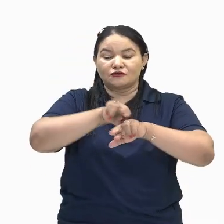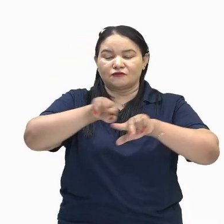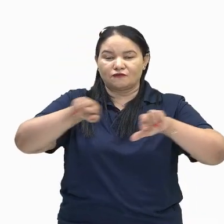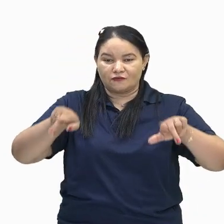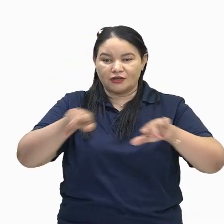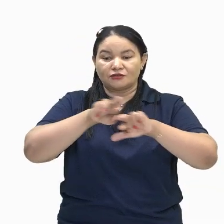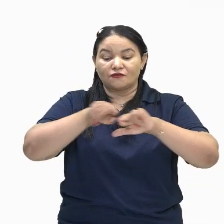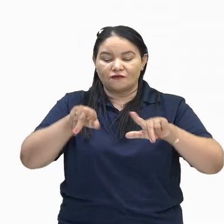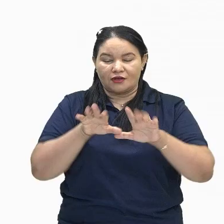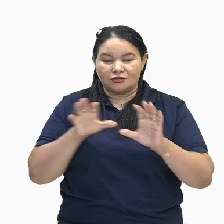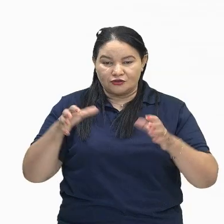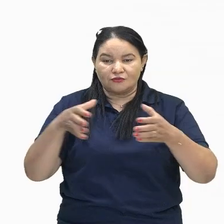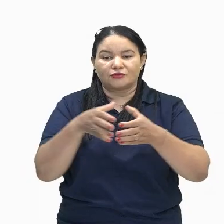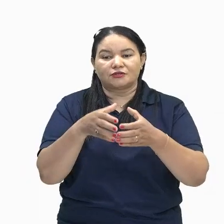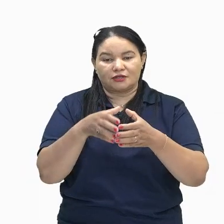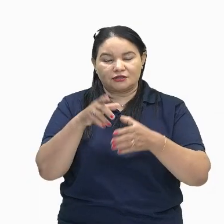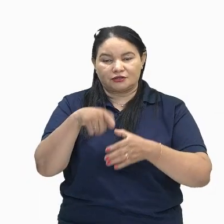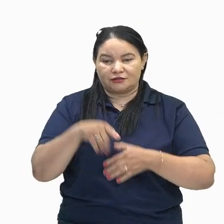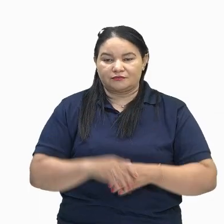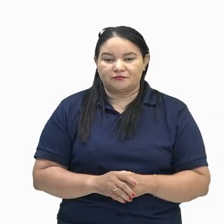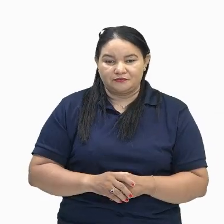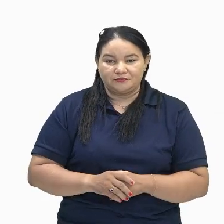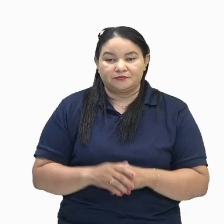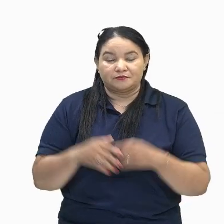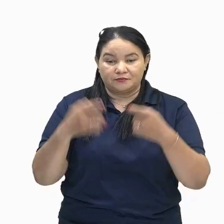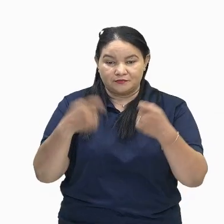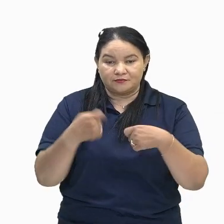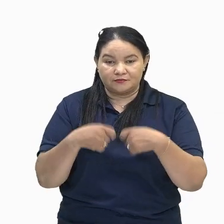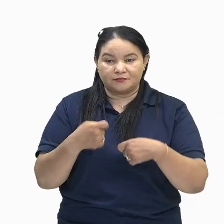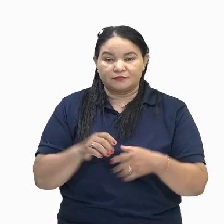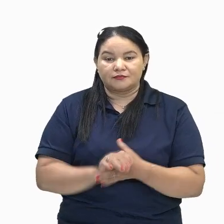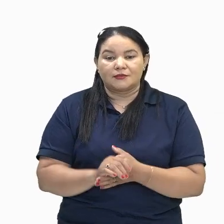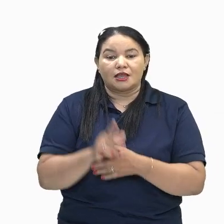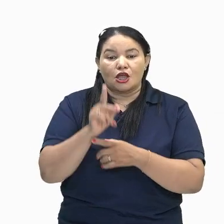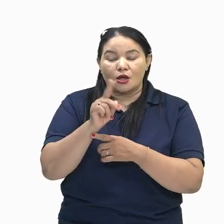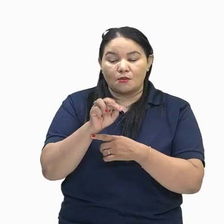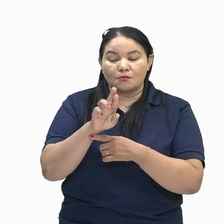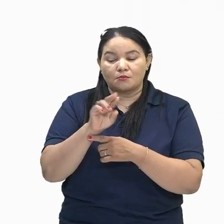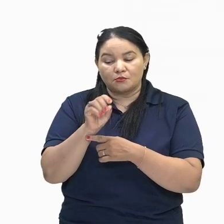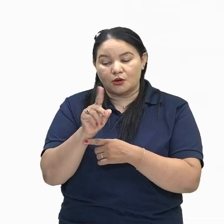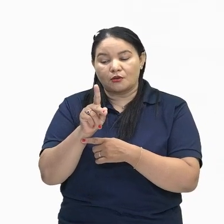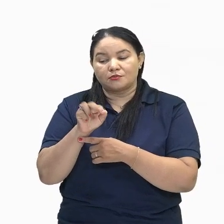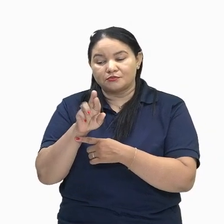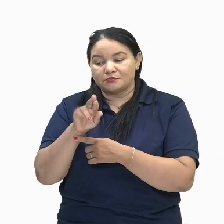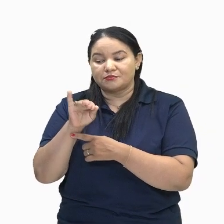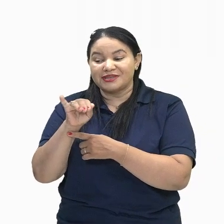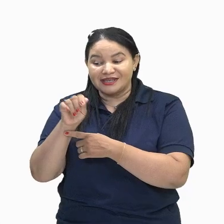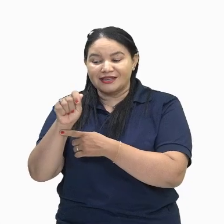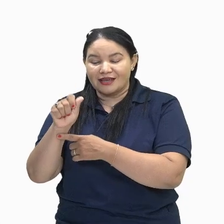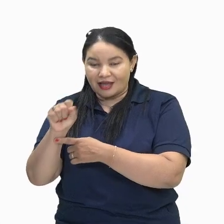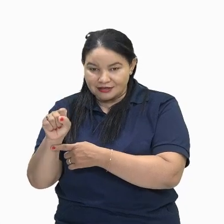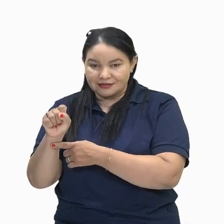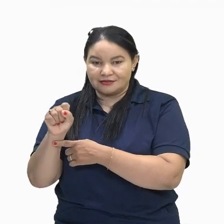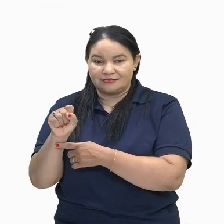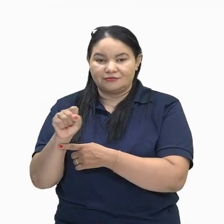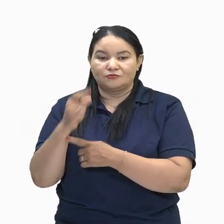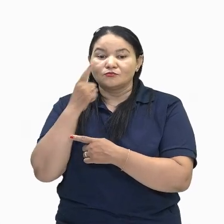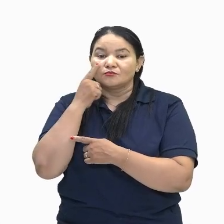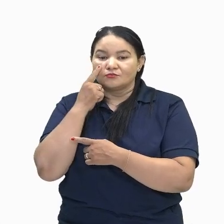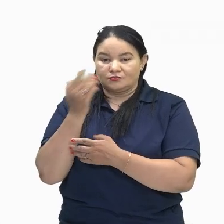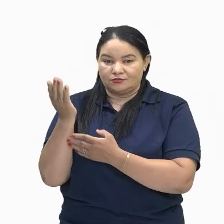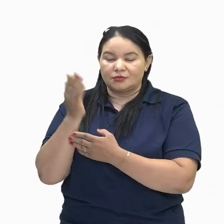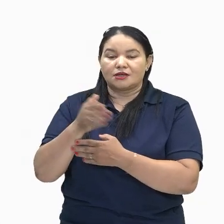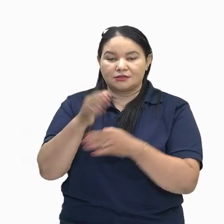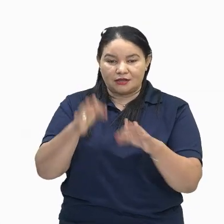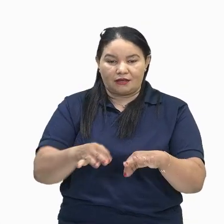várias comunidades, ok? Então, deveria ser próprias, corrigindo para que elas próprias digam o